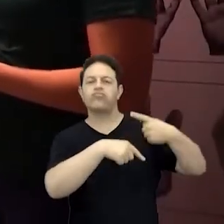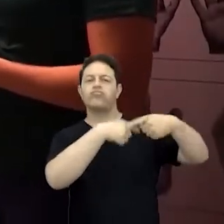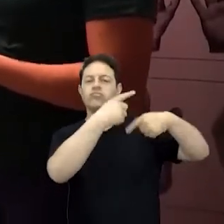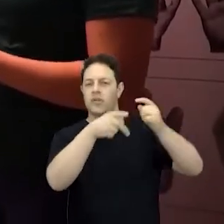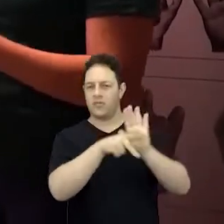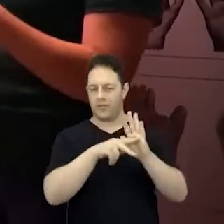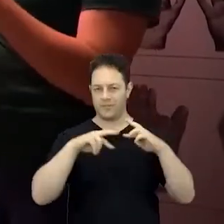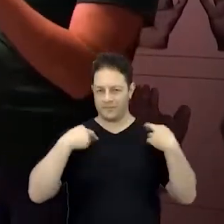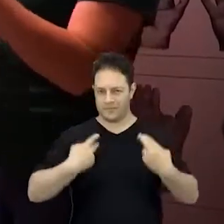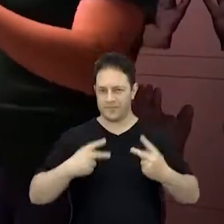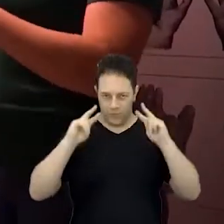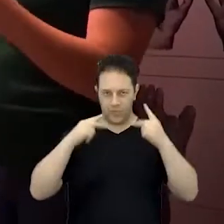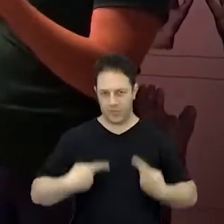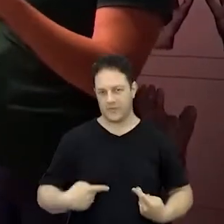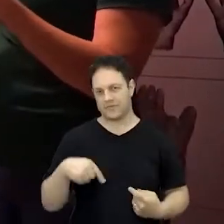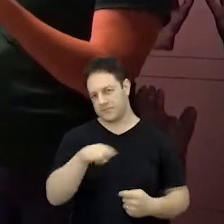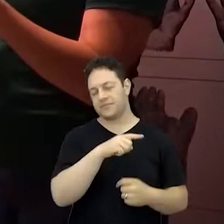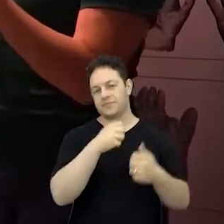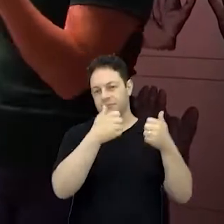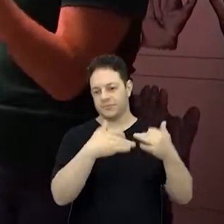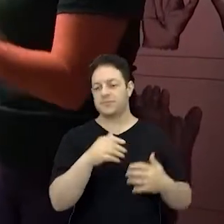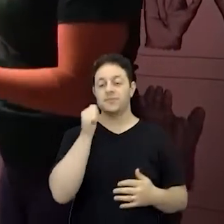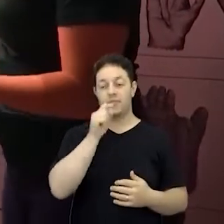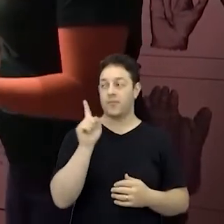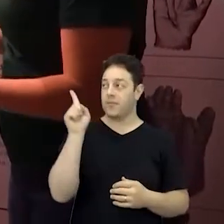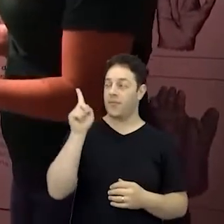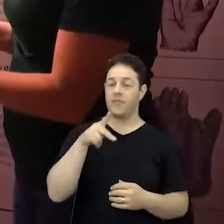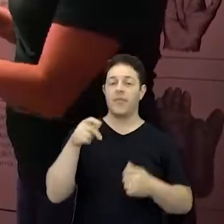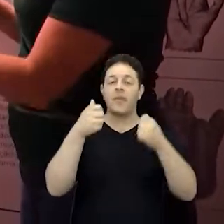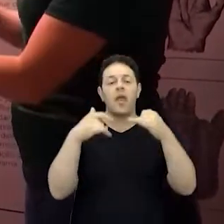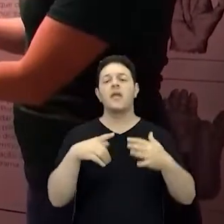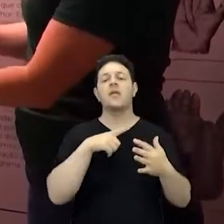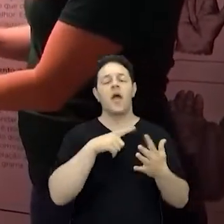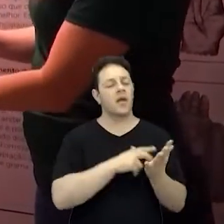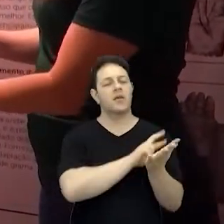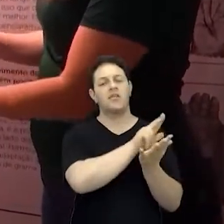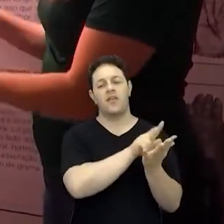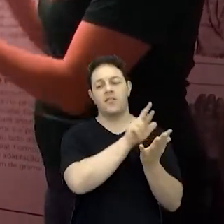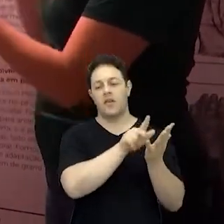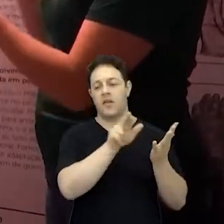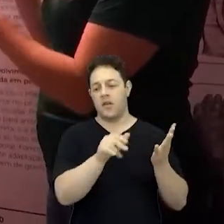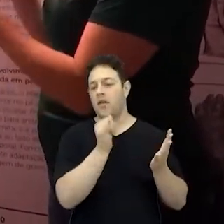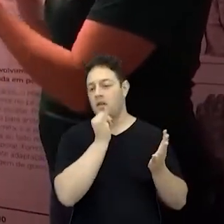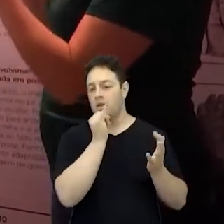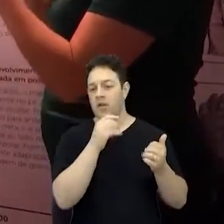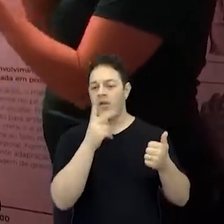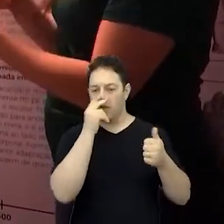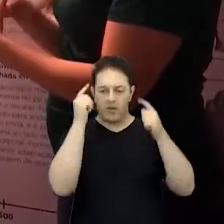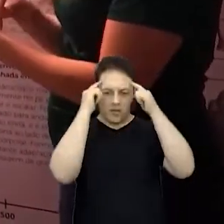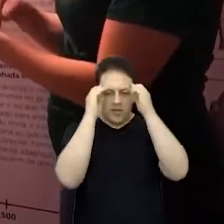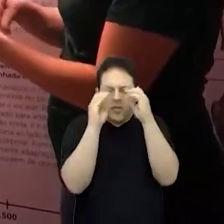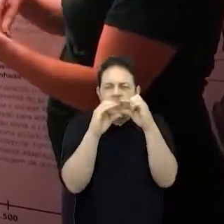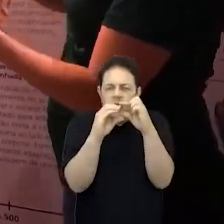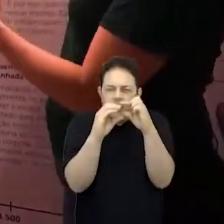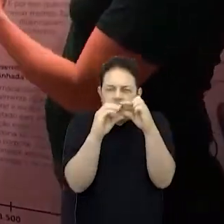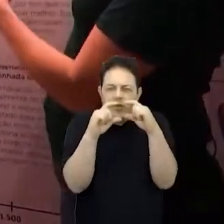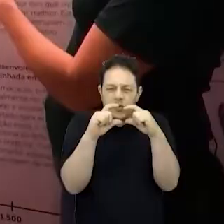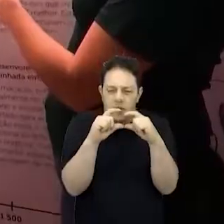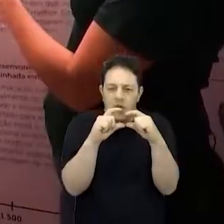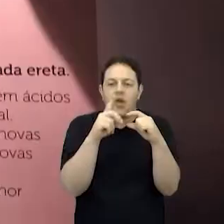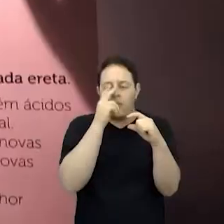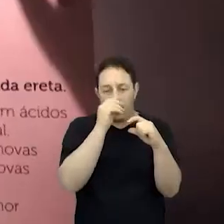evolutiva humana e a gente consegue perceber como o são diferentes né porque a gente tem desde espécies que tinha uma caixa craniana bem